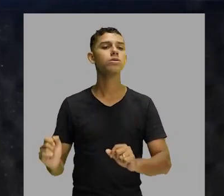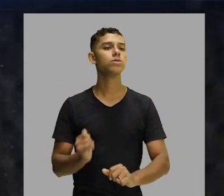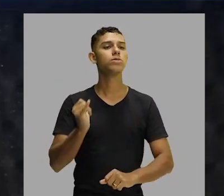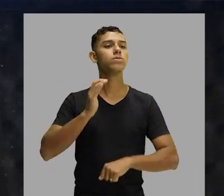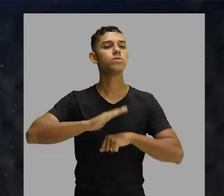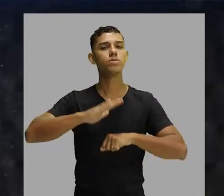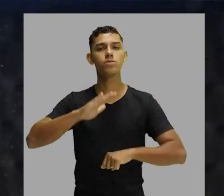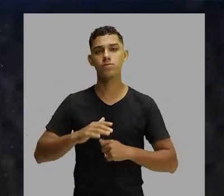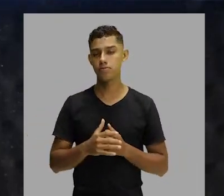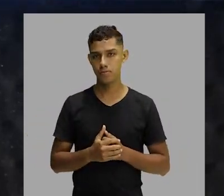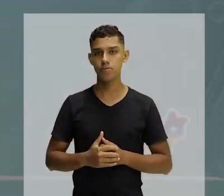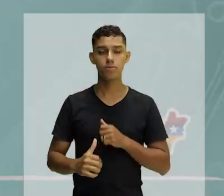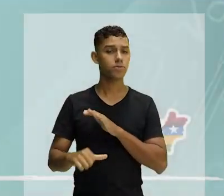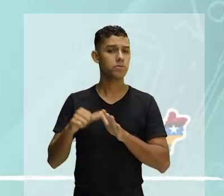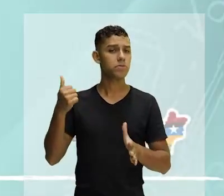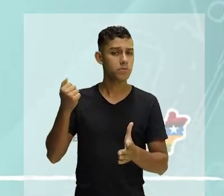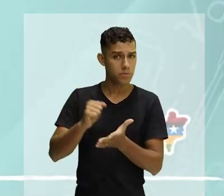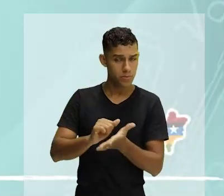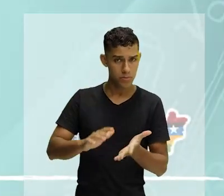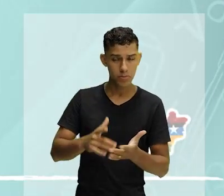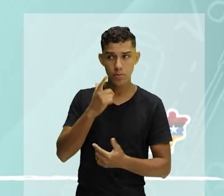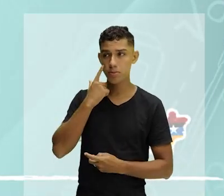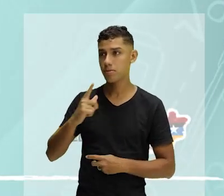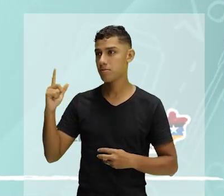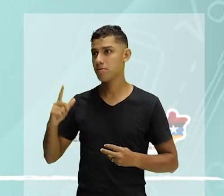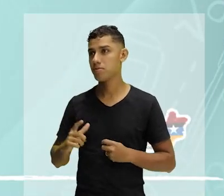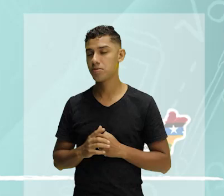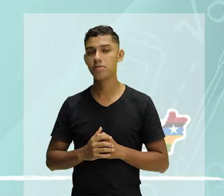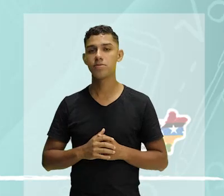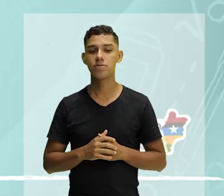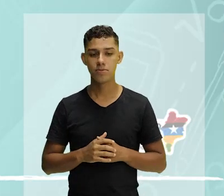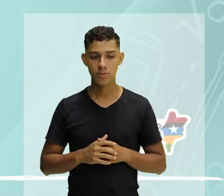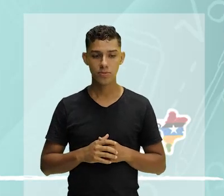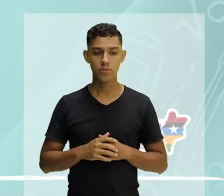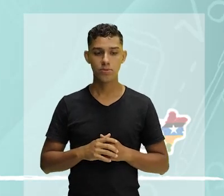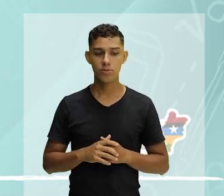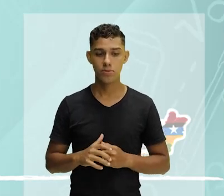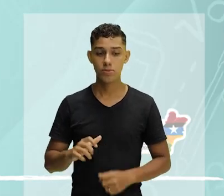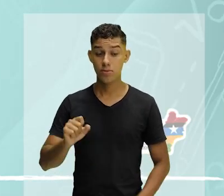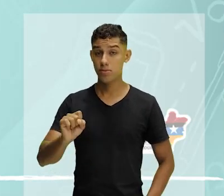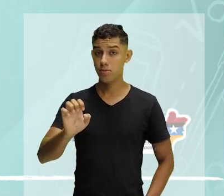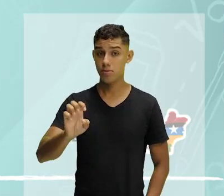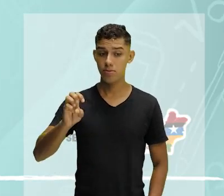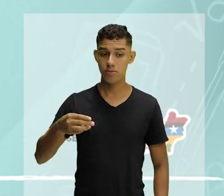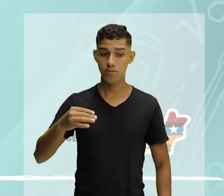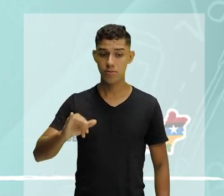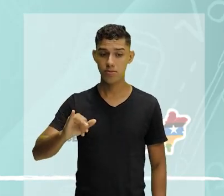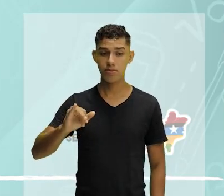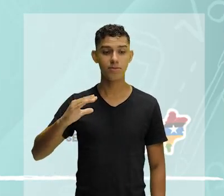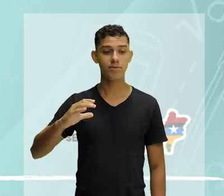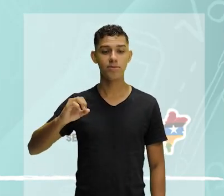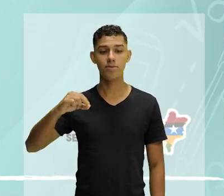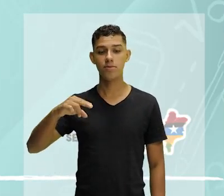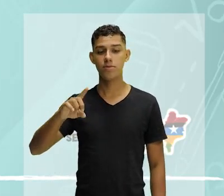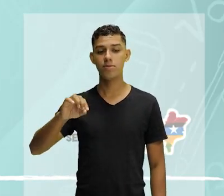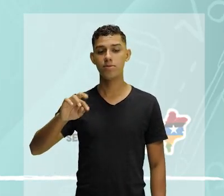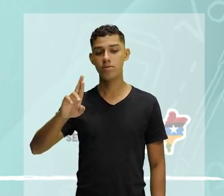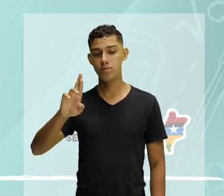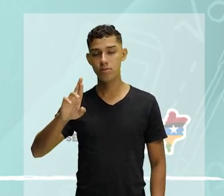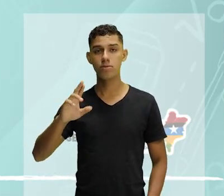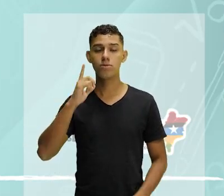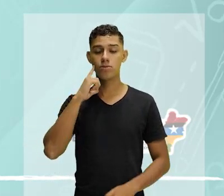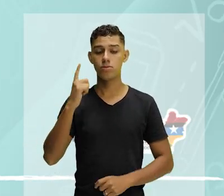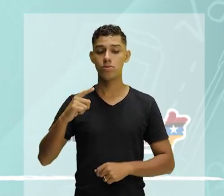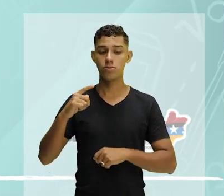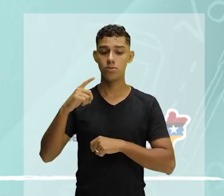Então vamos para a primeira questão, certo? A questão diz o seguinte: ó, um semicondutor do tipo P possui lacunas